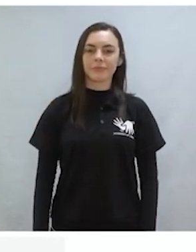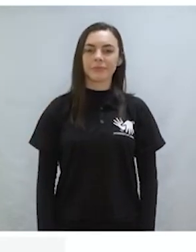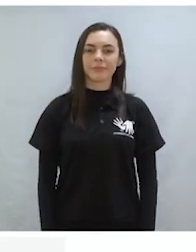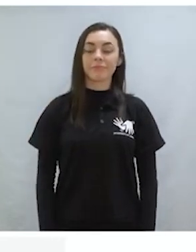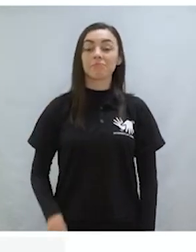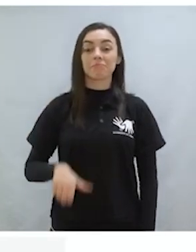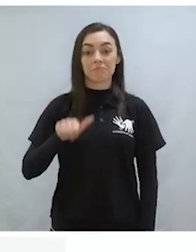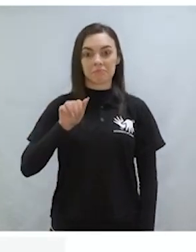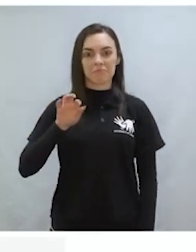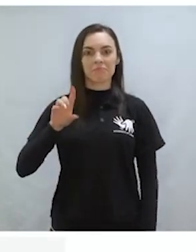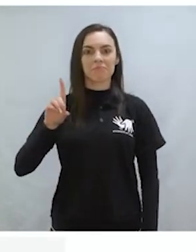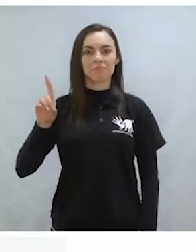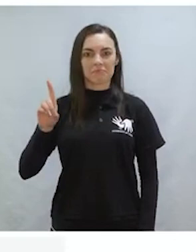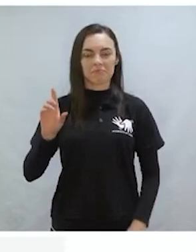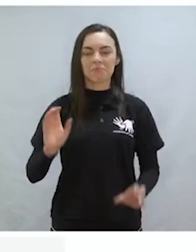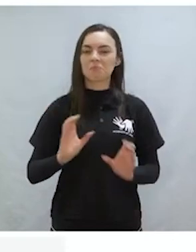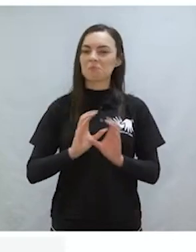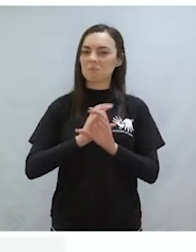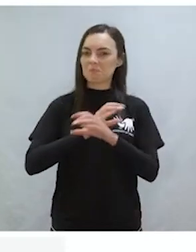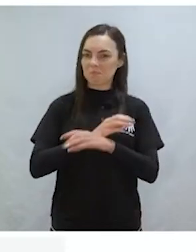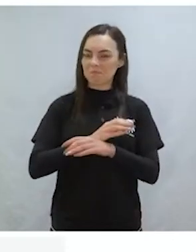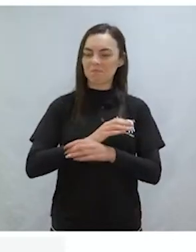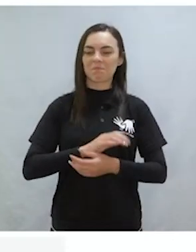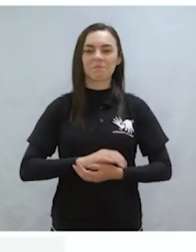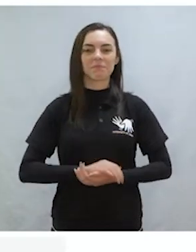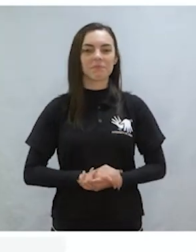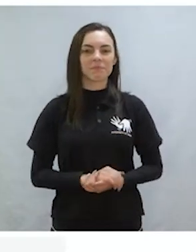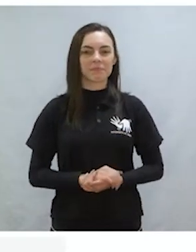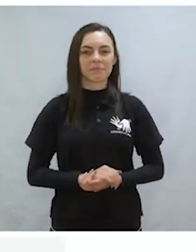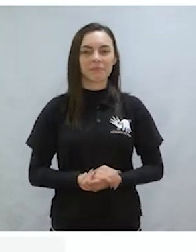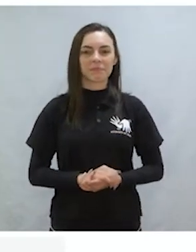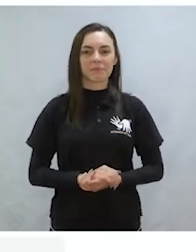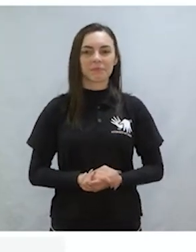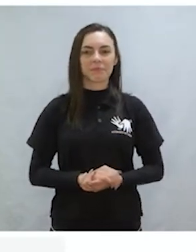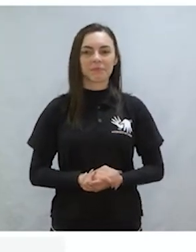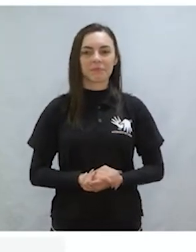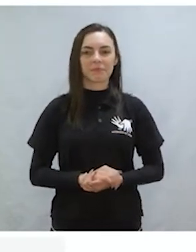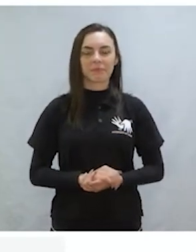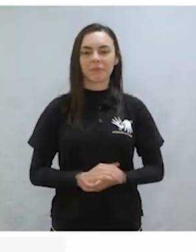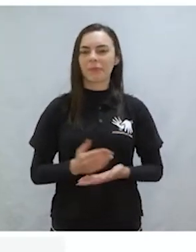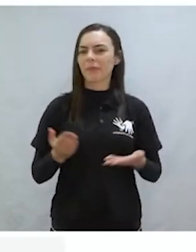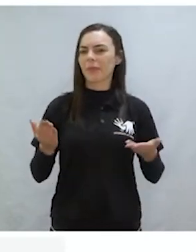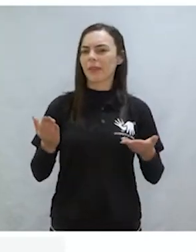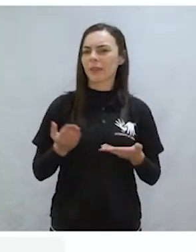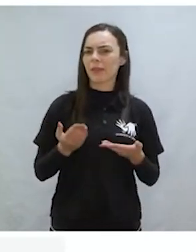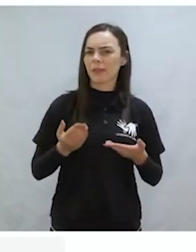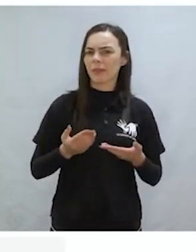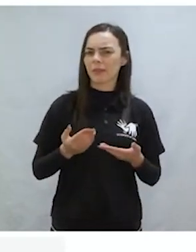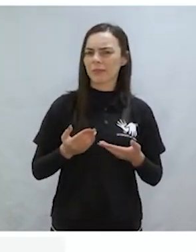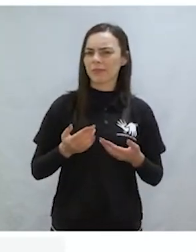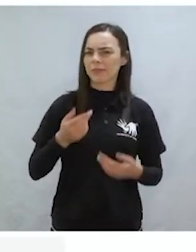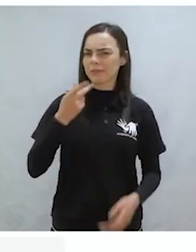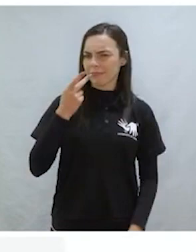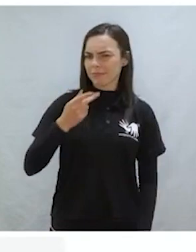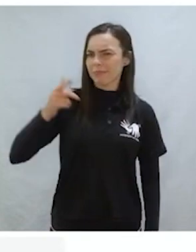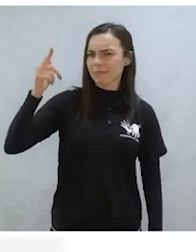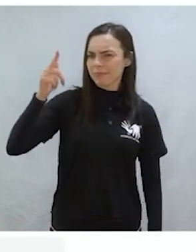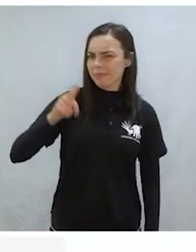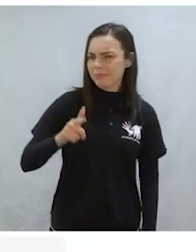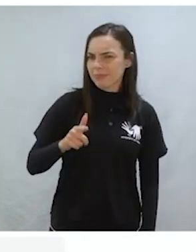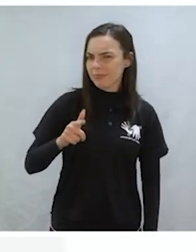Z. Completamos todo o alfabeto. Mas vamos falar de